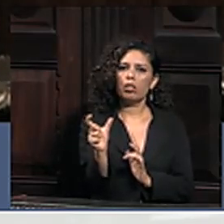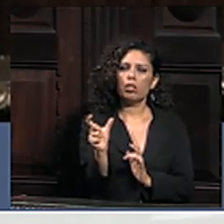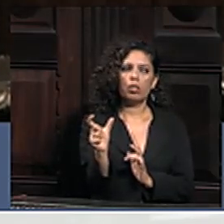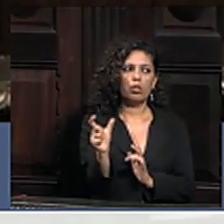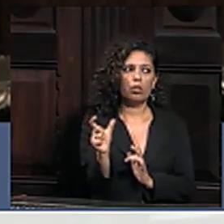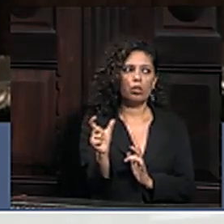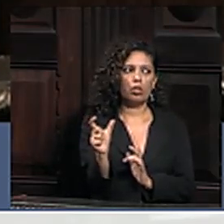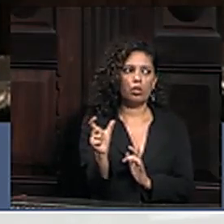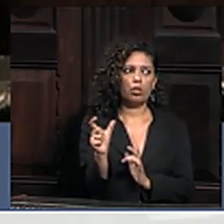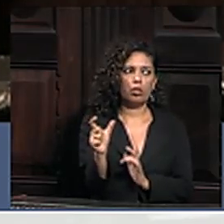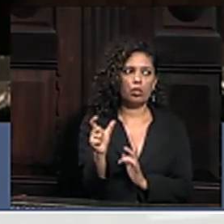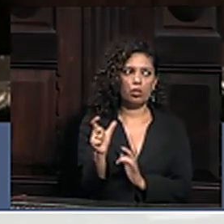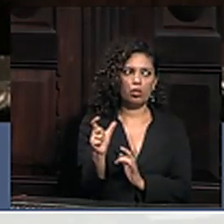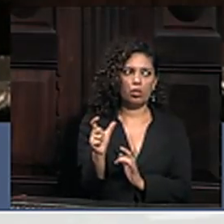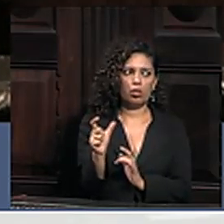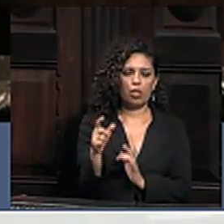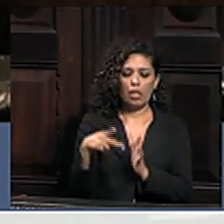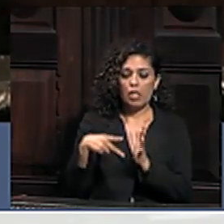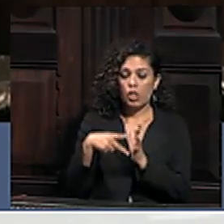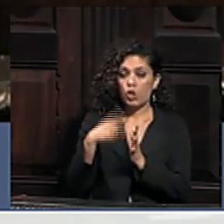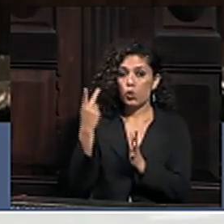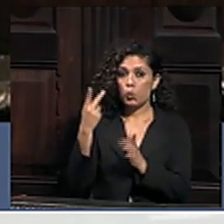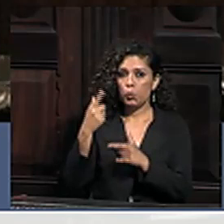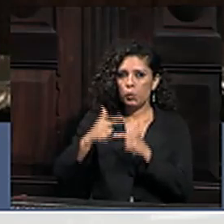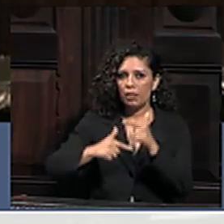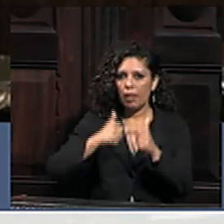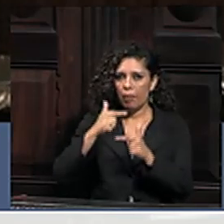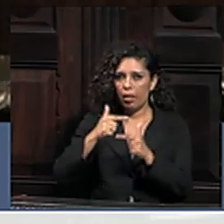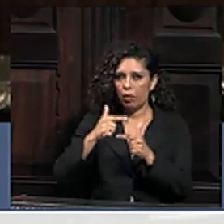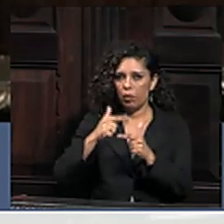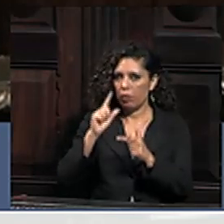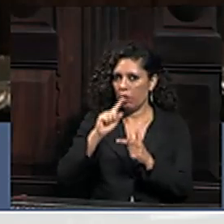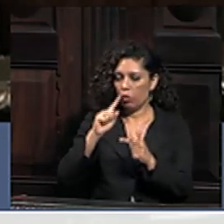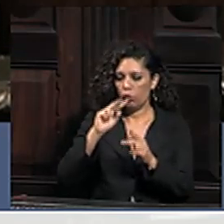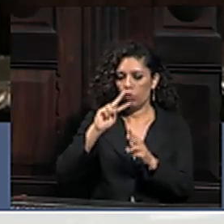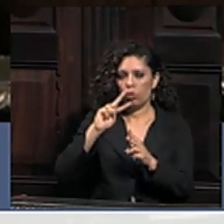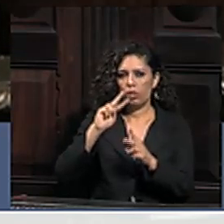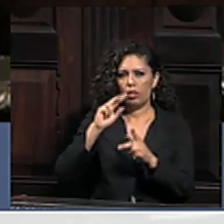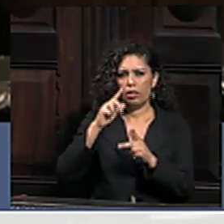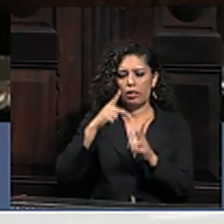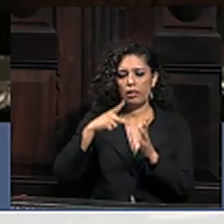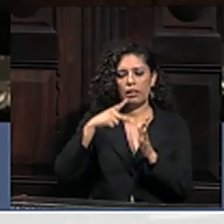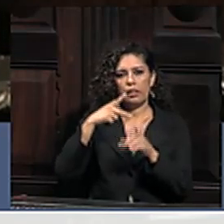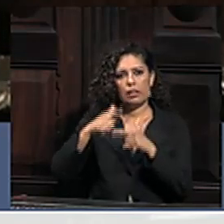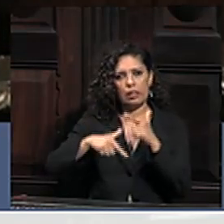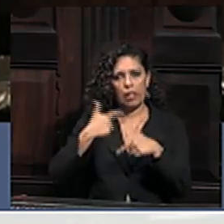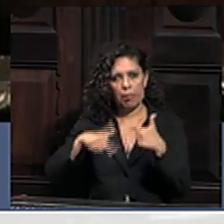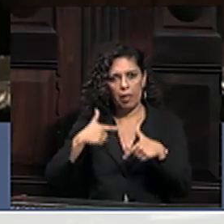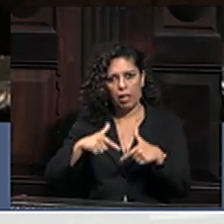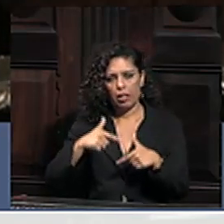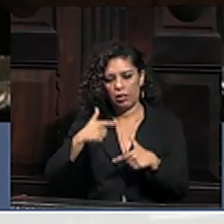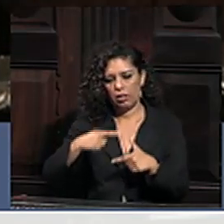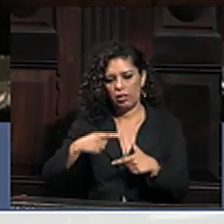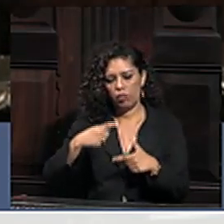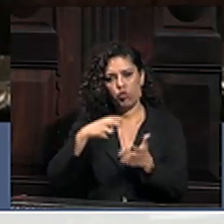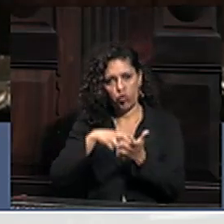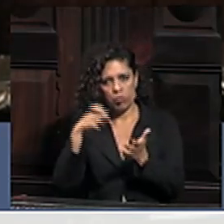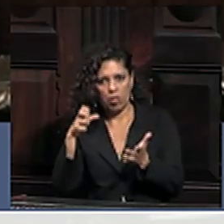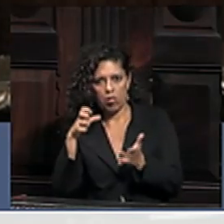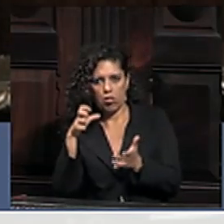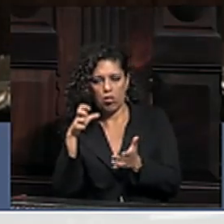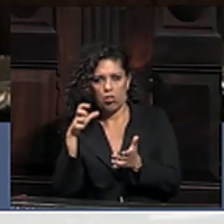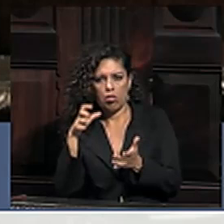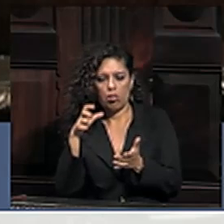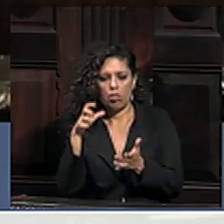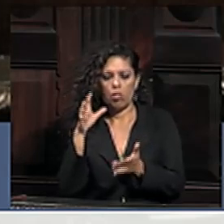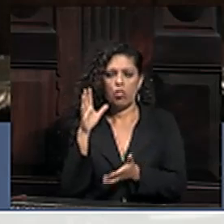horária. Não tem uma segunda matrícula, uma dobrada de carga horária. E por isso recebe uma remuneração adicional sob a